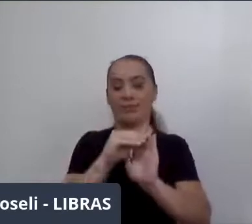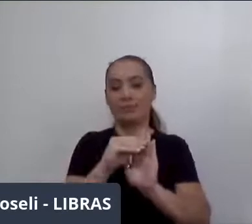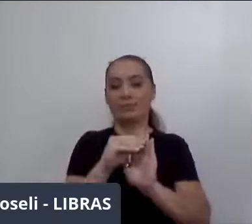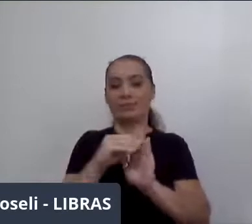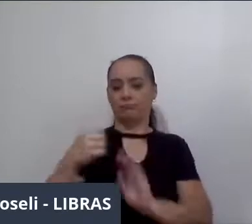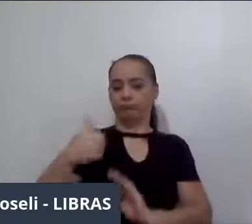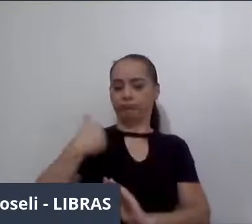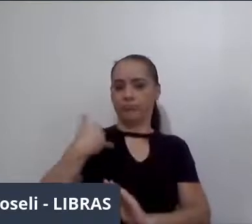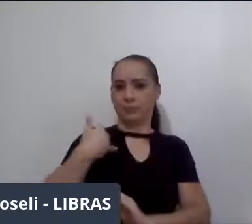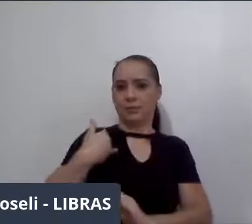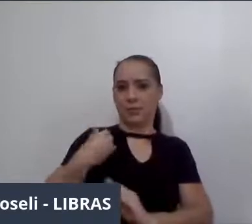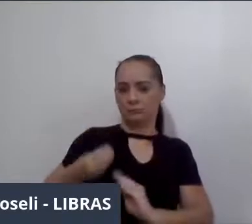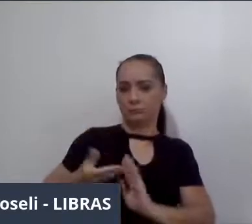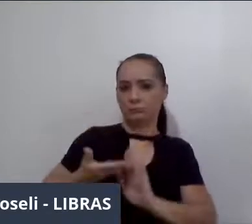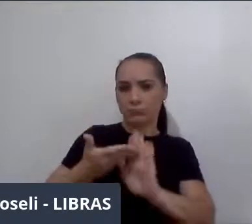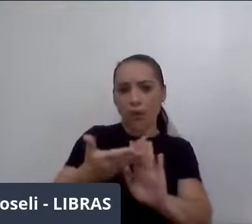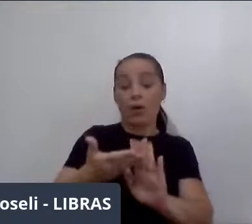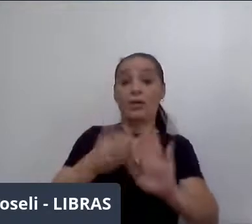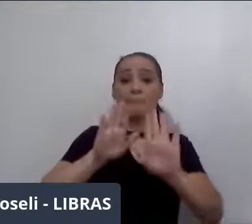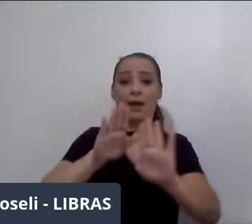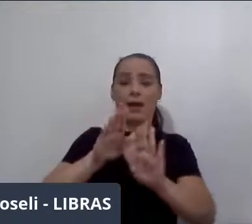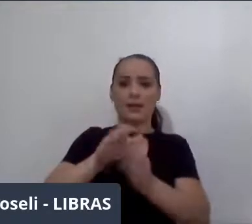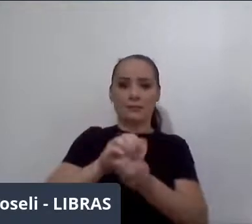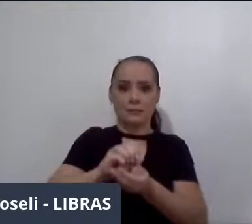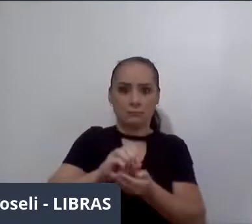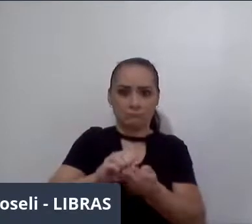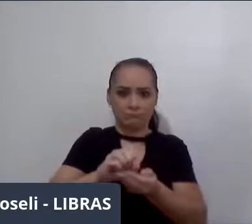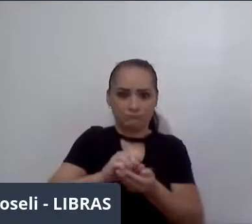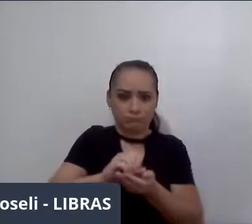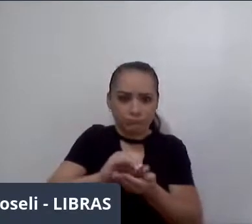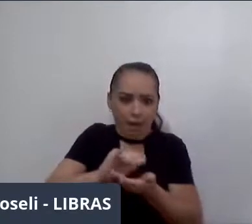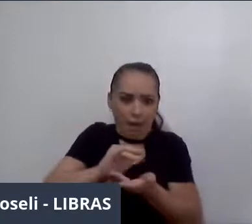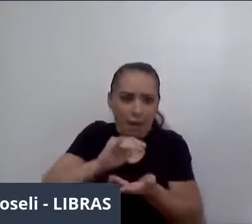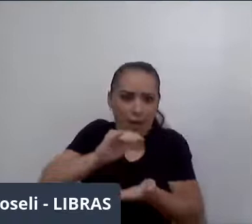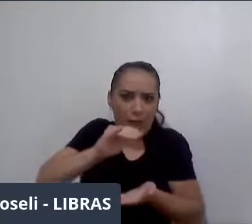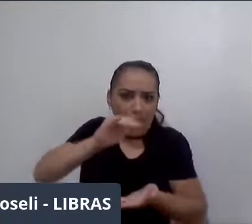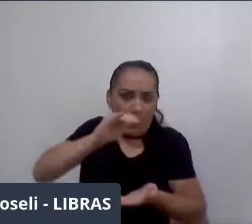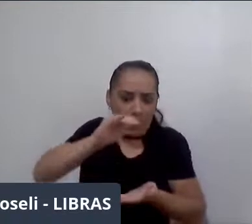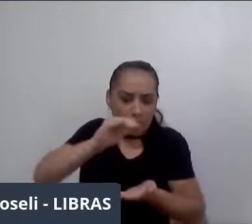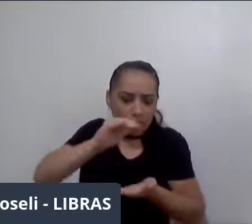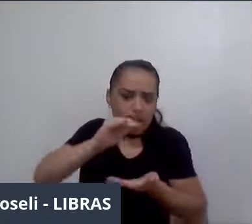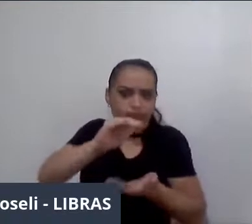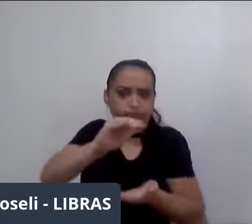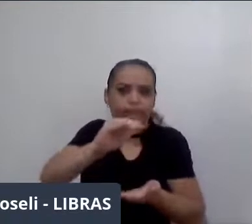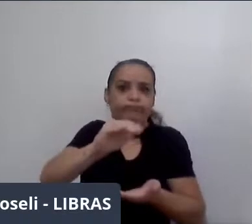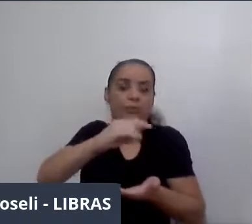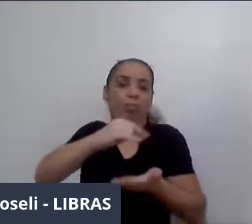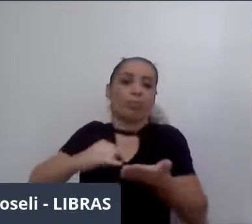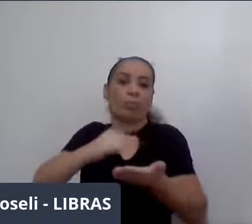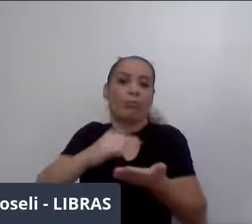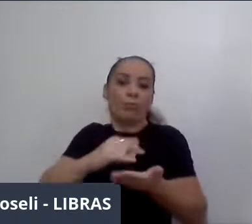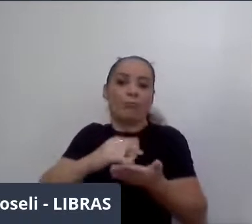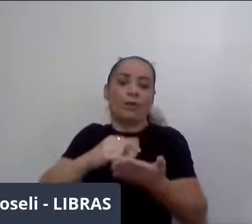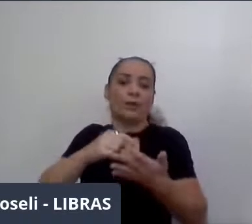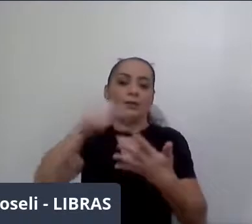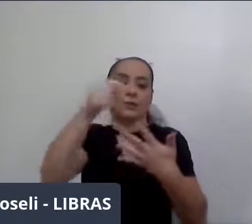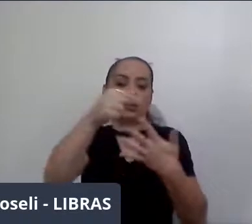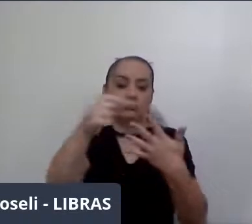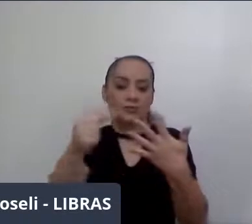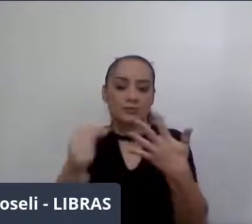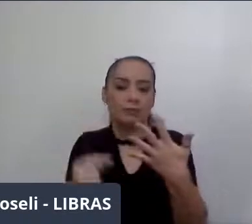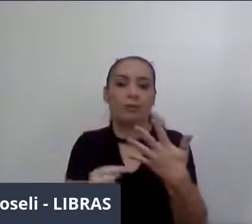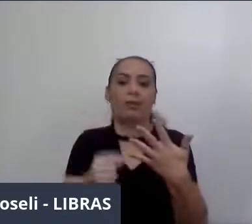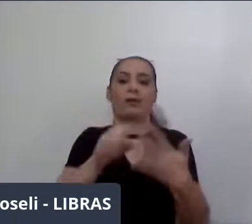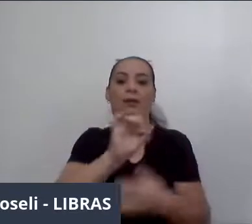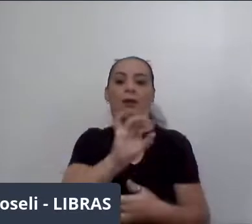lista telefônica. Então, é um documento que vai trazer aí a explicação de todas as disciplinas, o método avaliativo, a